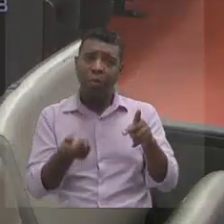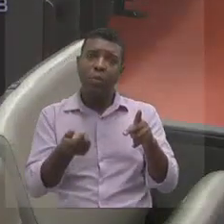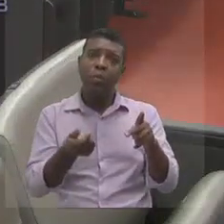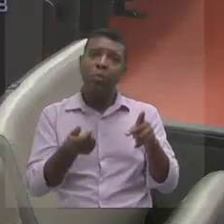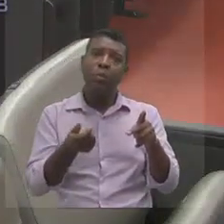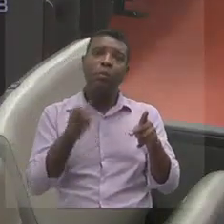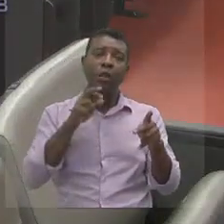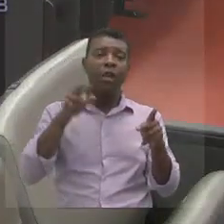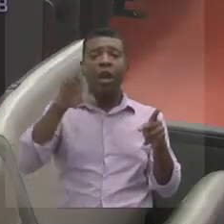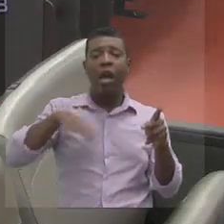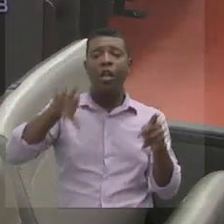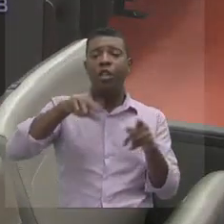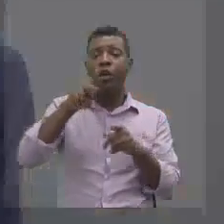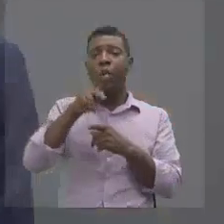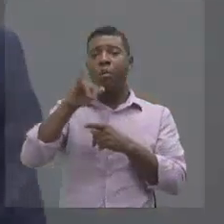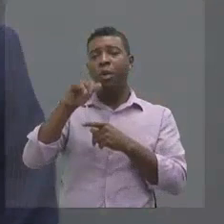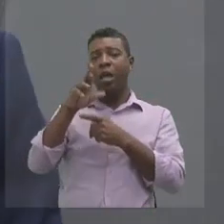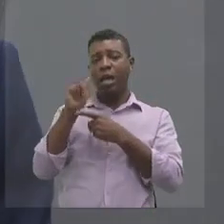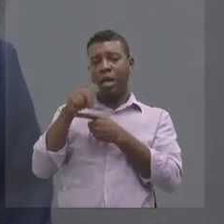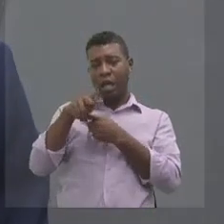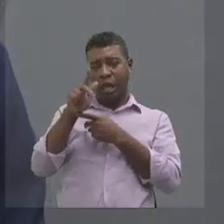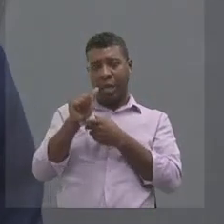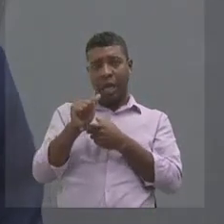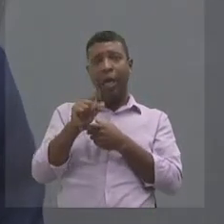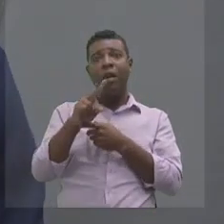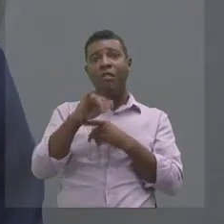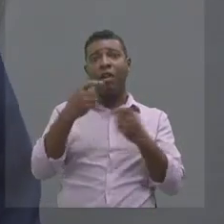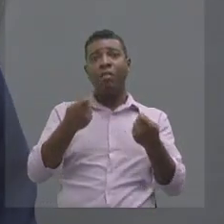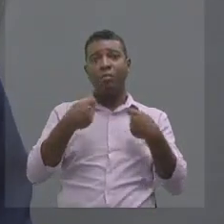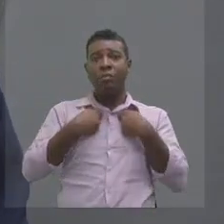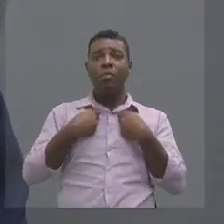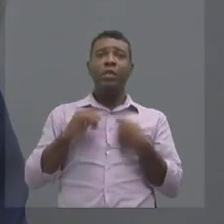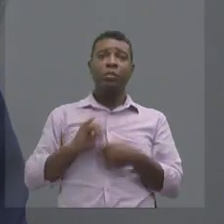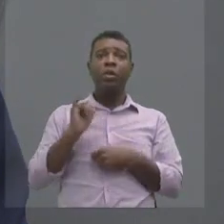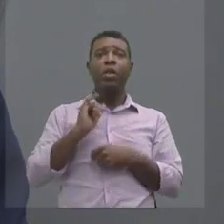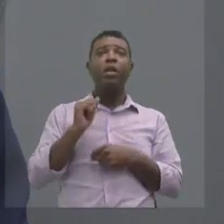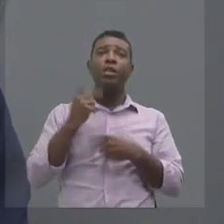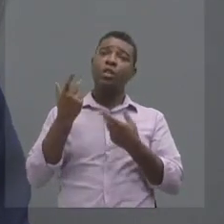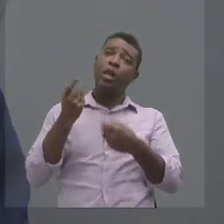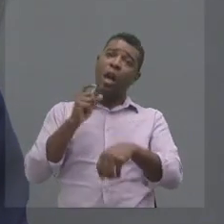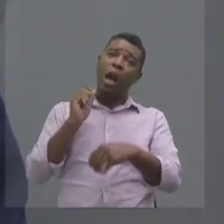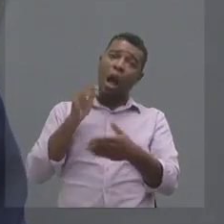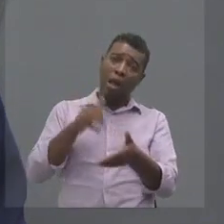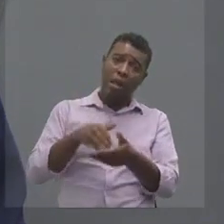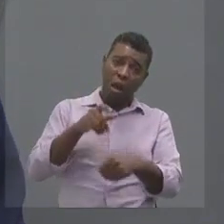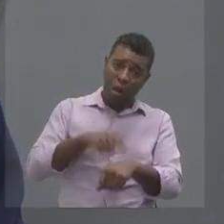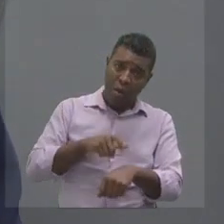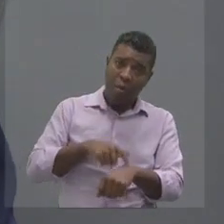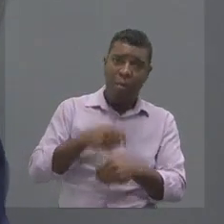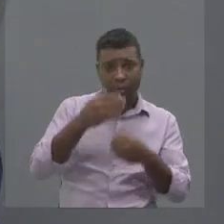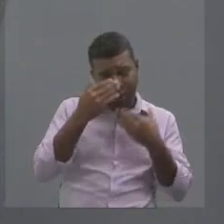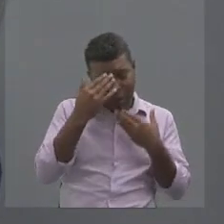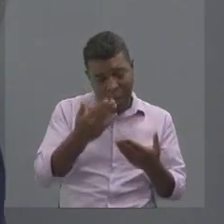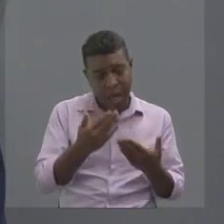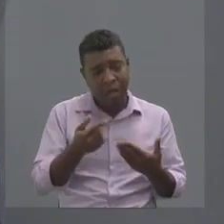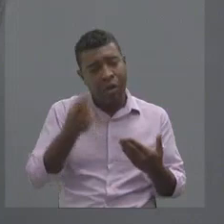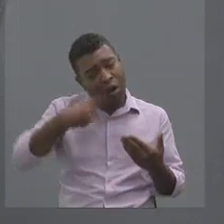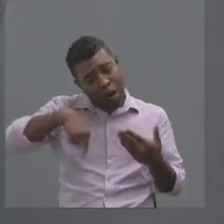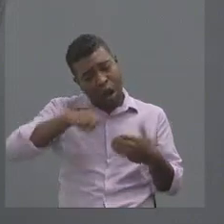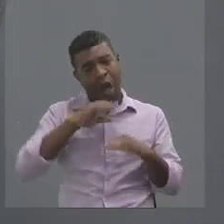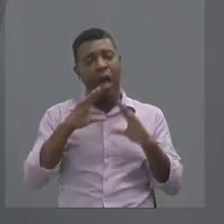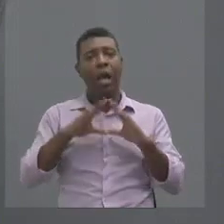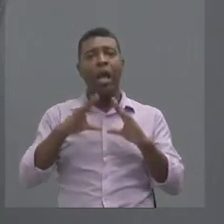região ali do Ipiranga seria De grande valia para nós Por ora Obrigado Conte com essa casa Conte com esse